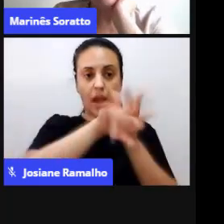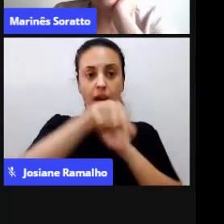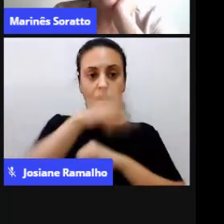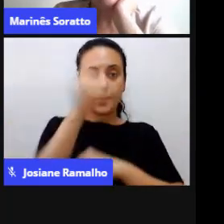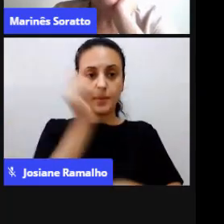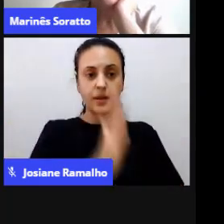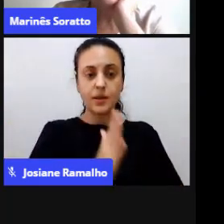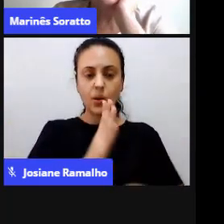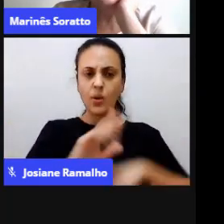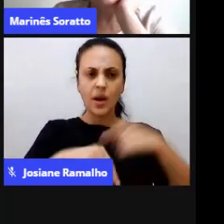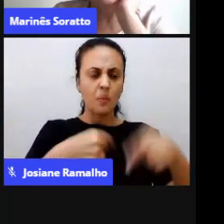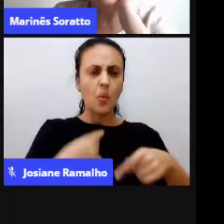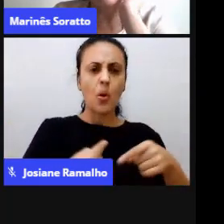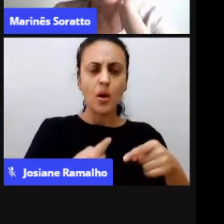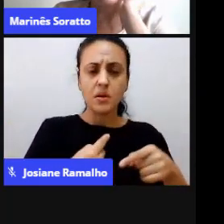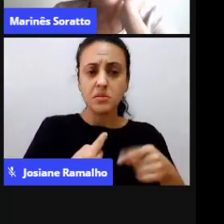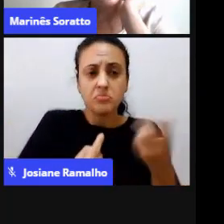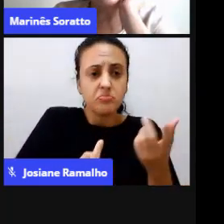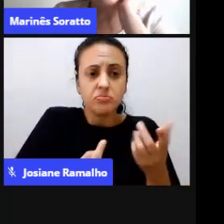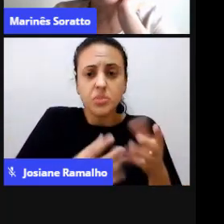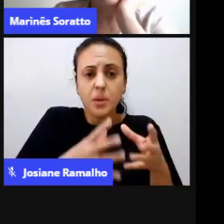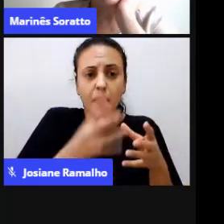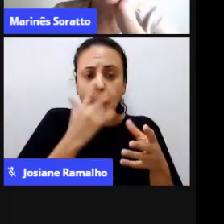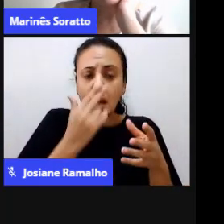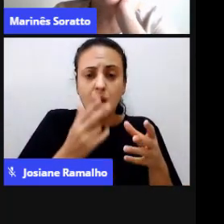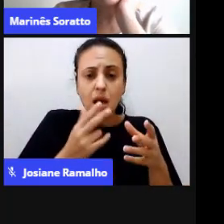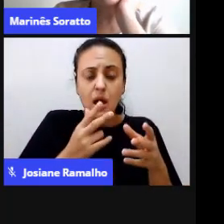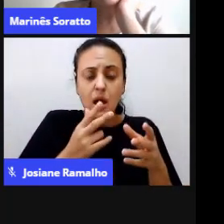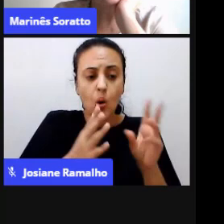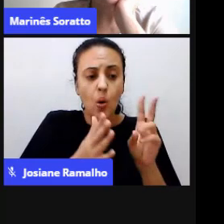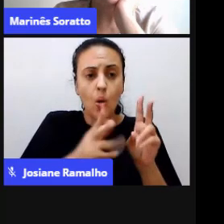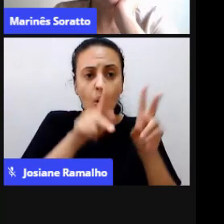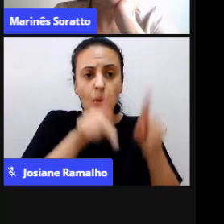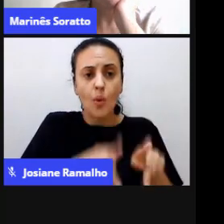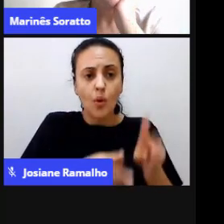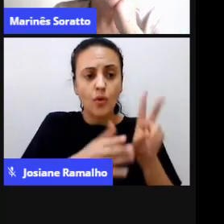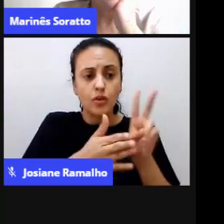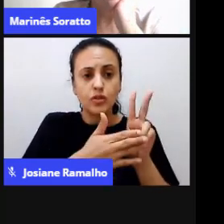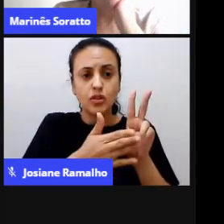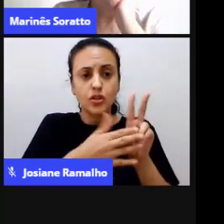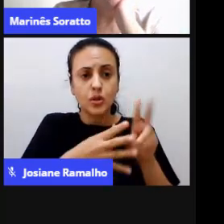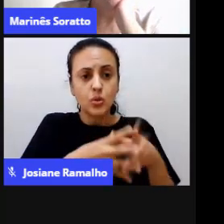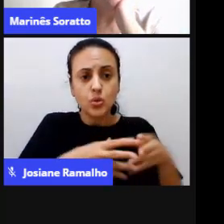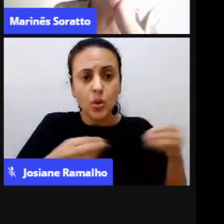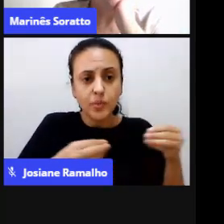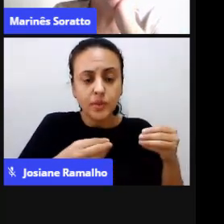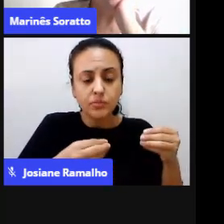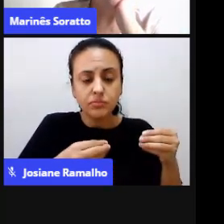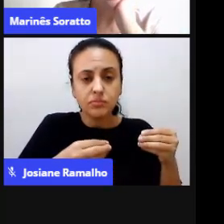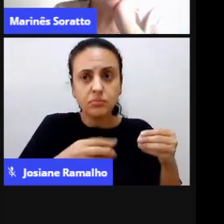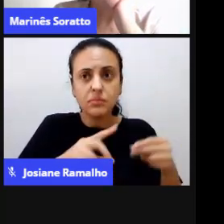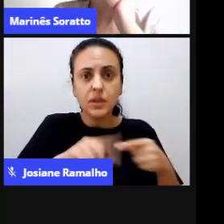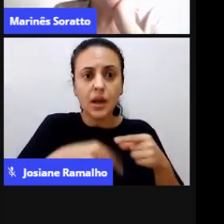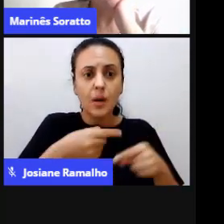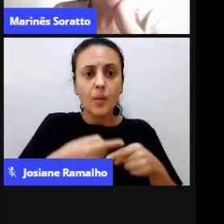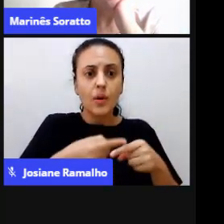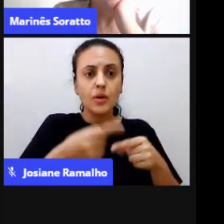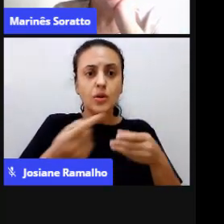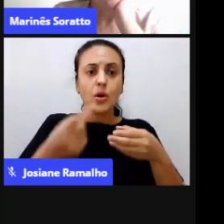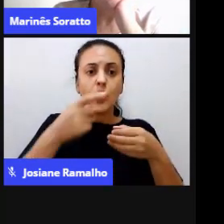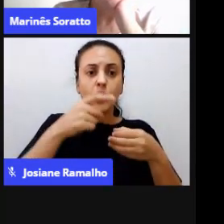de mágica, e só voltam a aparecer nos contos indianistas, né, como o Bom